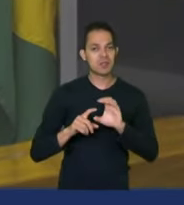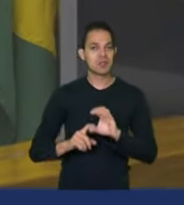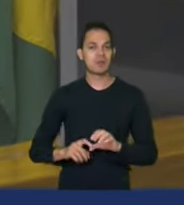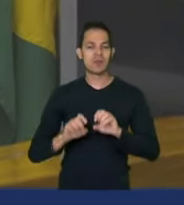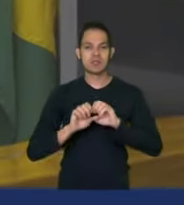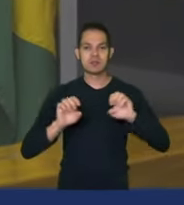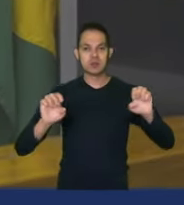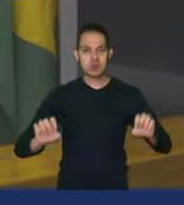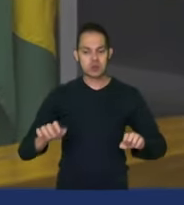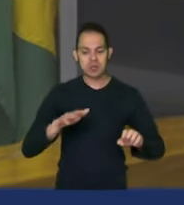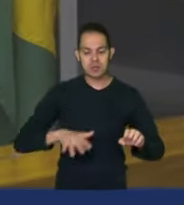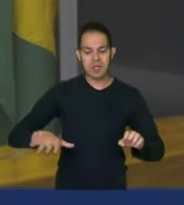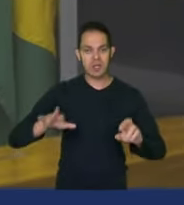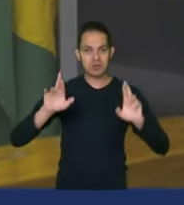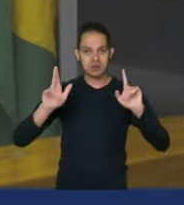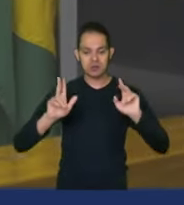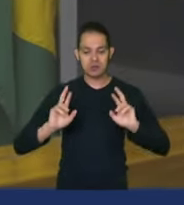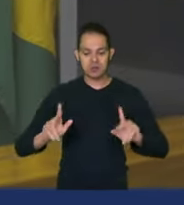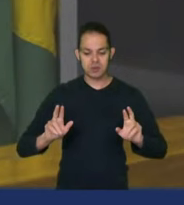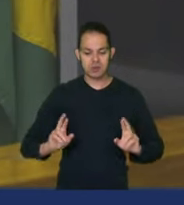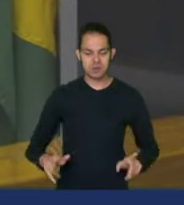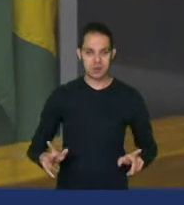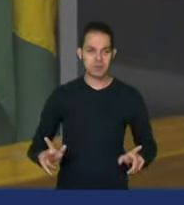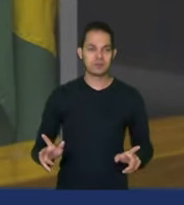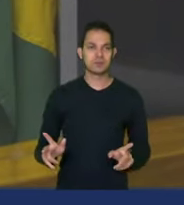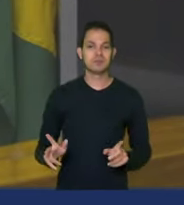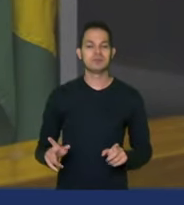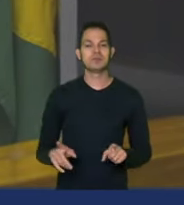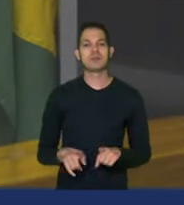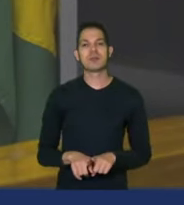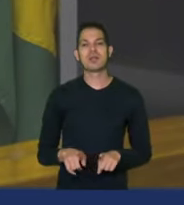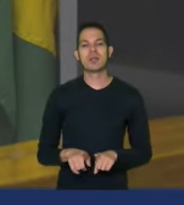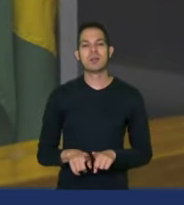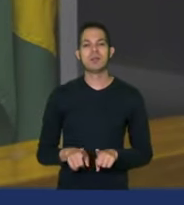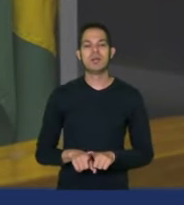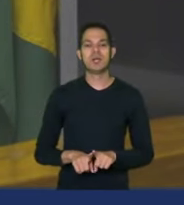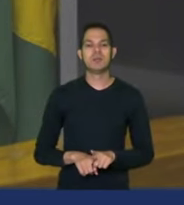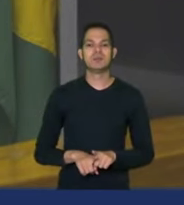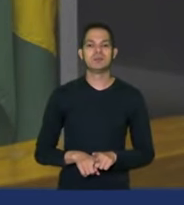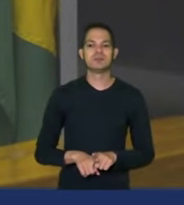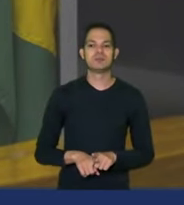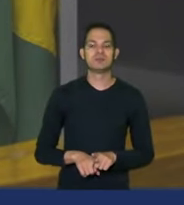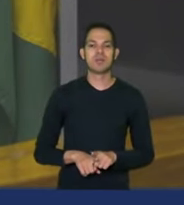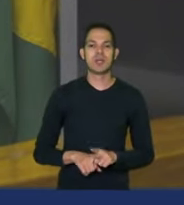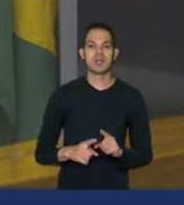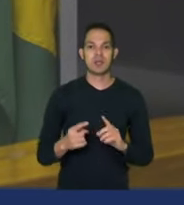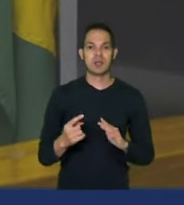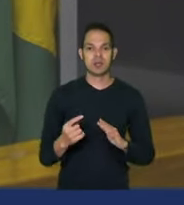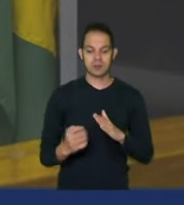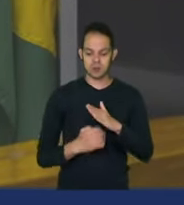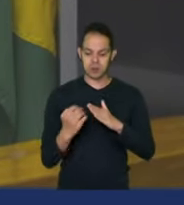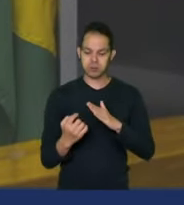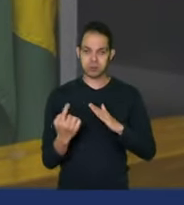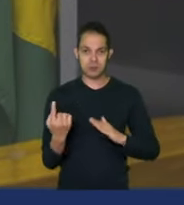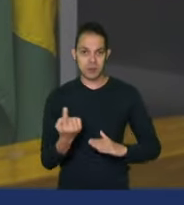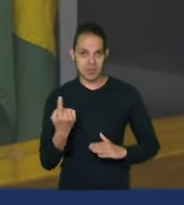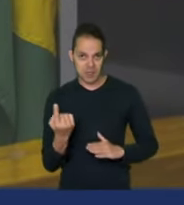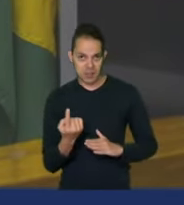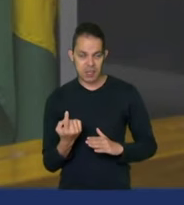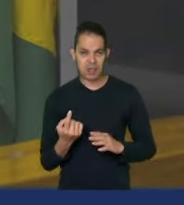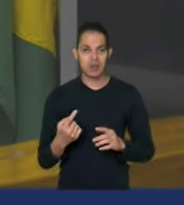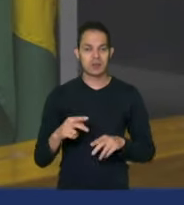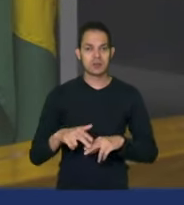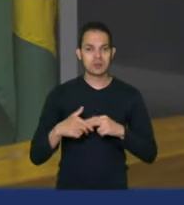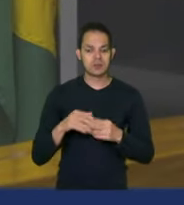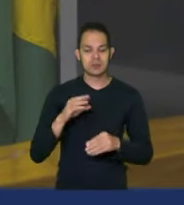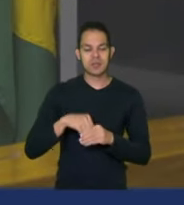diferenciada, não é um mercado como qualquer outro, a necessidade de autossuficiência, dada a tecnologia, a